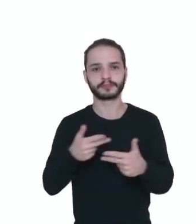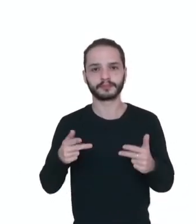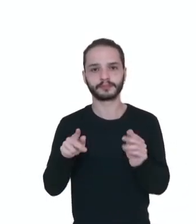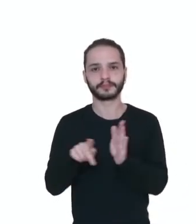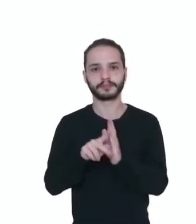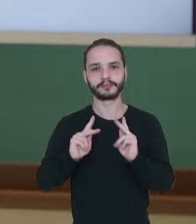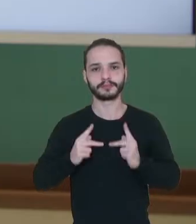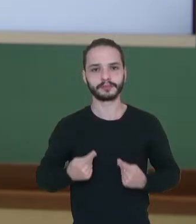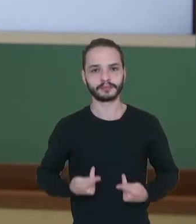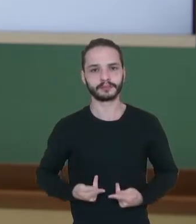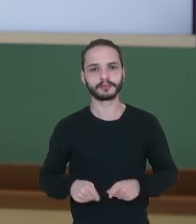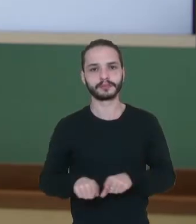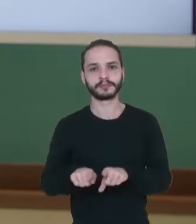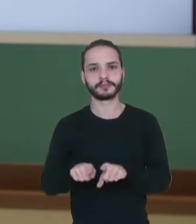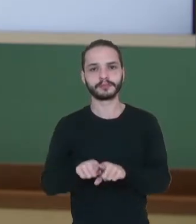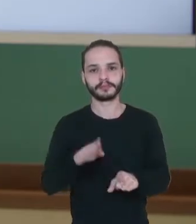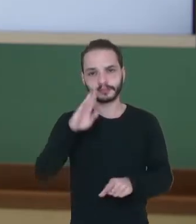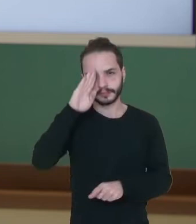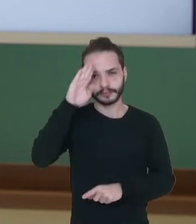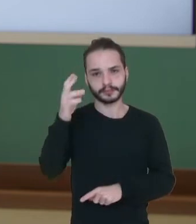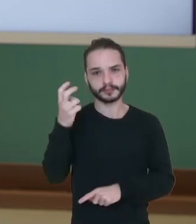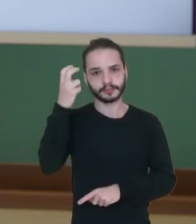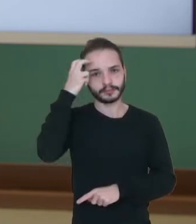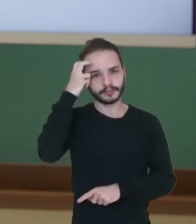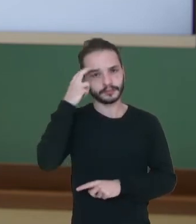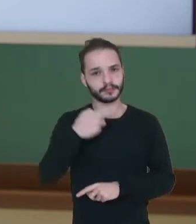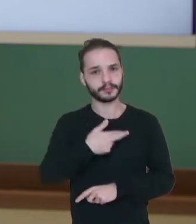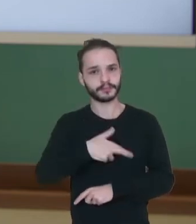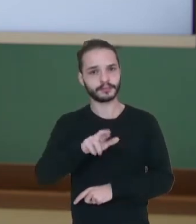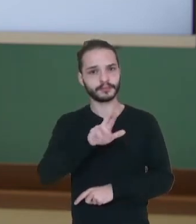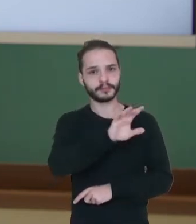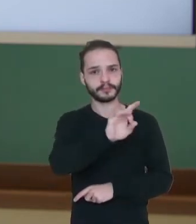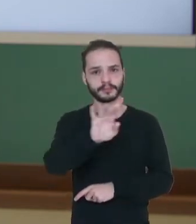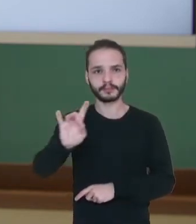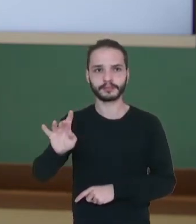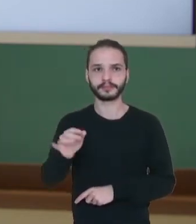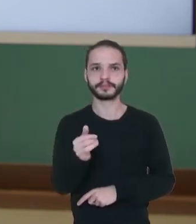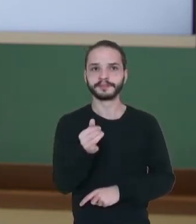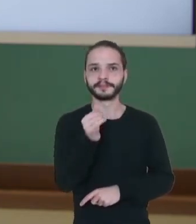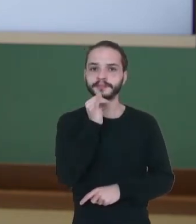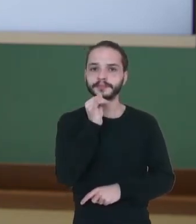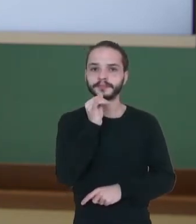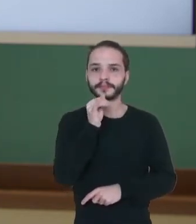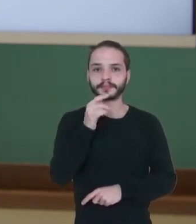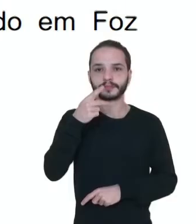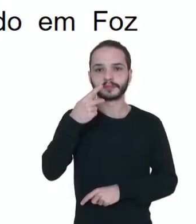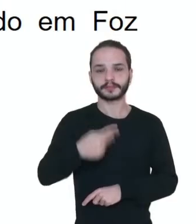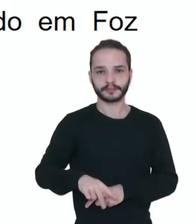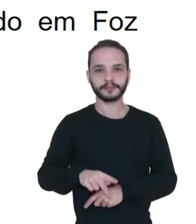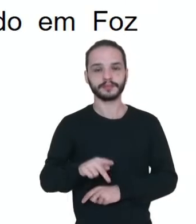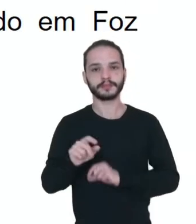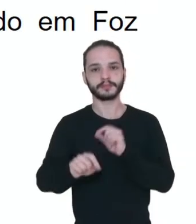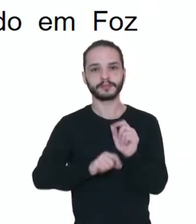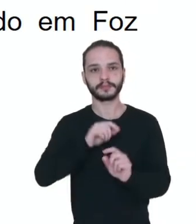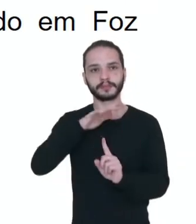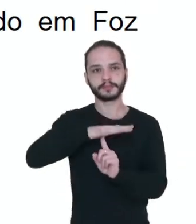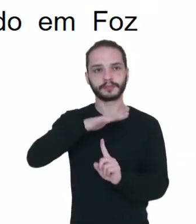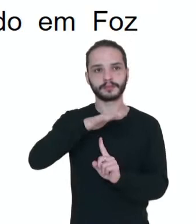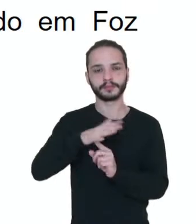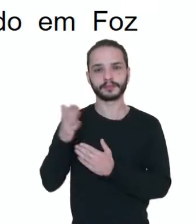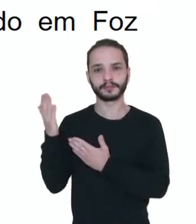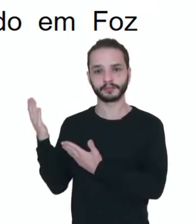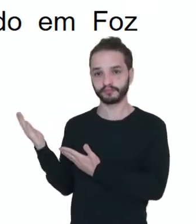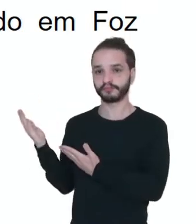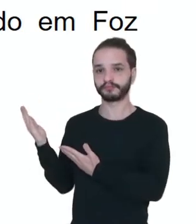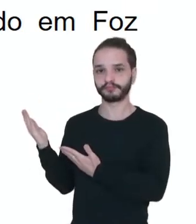as culturas e suas religiosidades. Um exemplo no estado do Paraná, é o templo budista